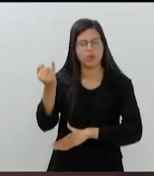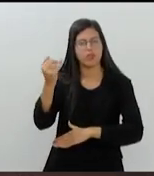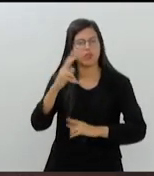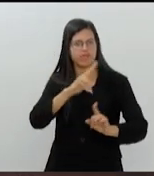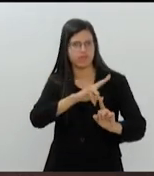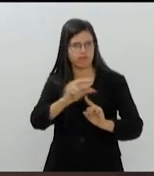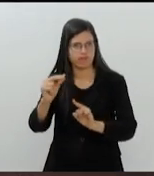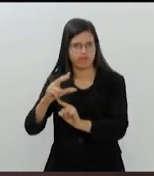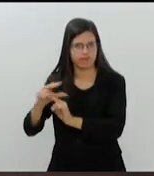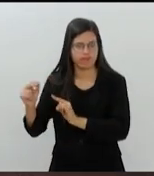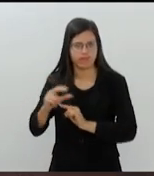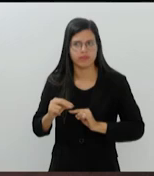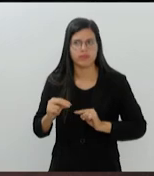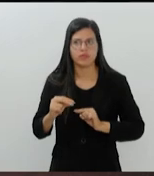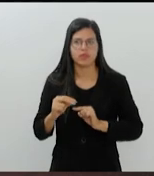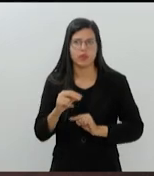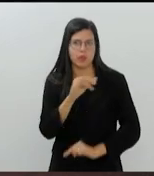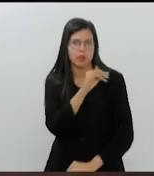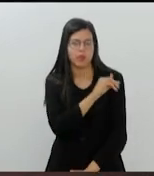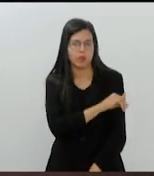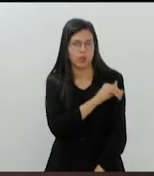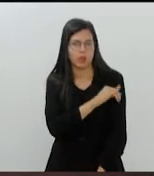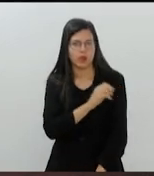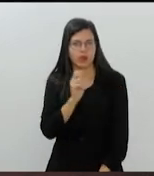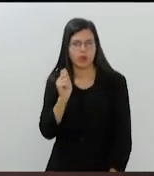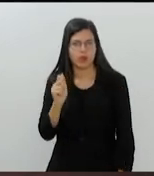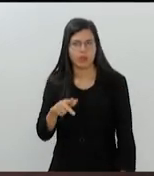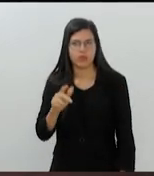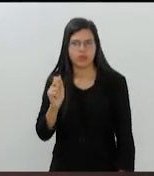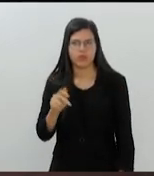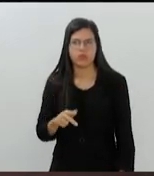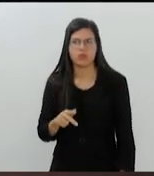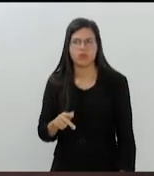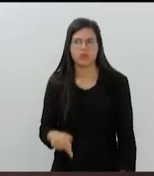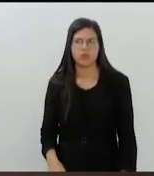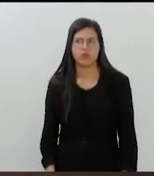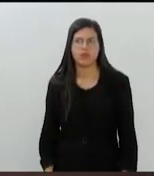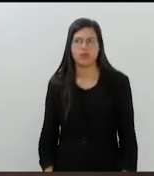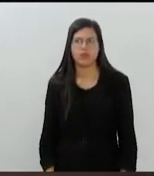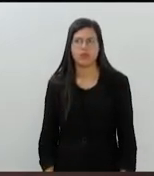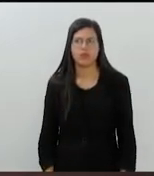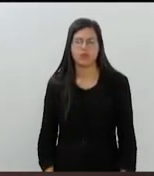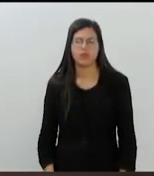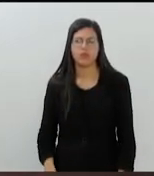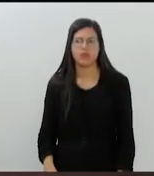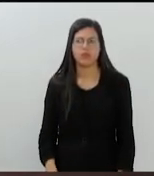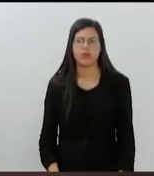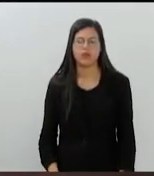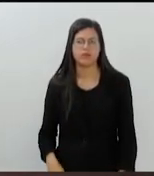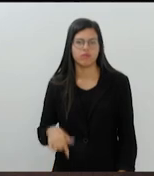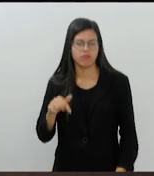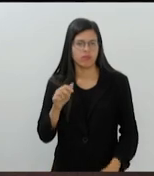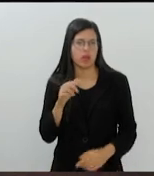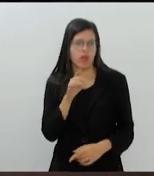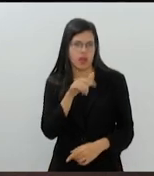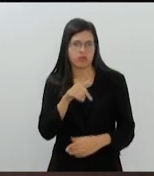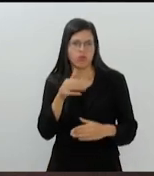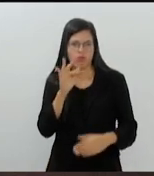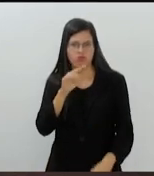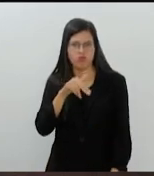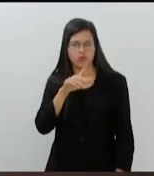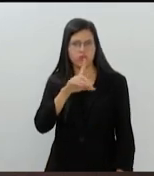conquistas alcançadas pelo Rio Previdência, o nosso Fundo Único de Previdência Social do Estado do Rio de